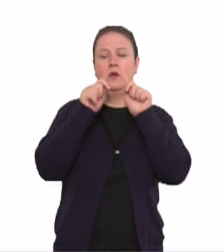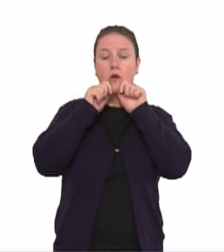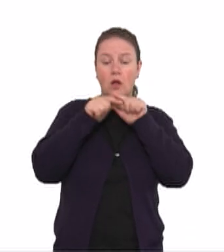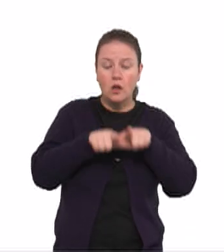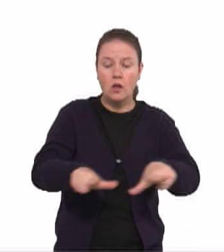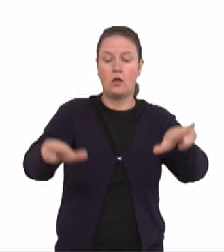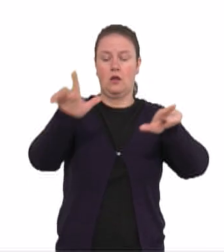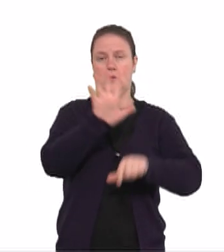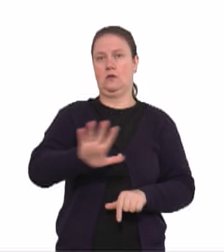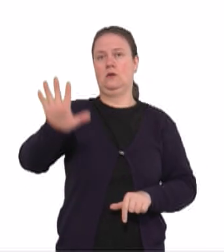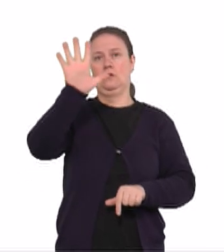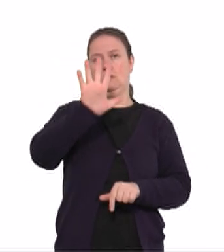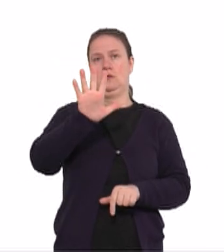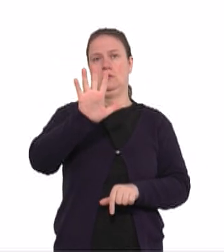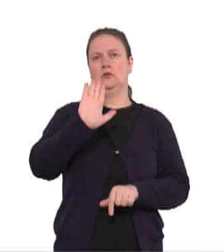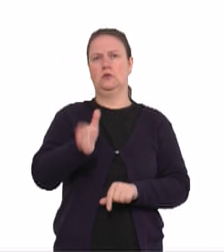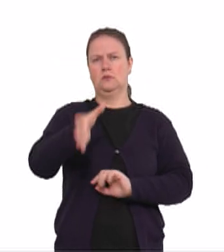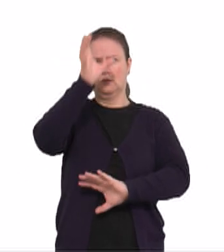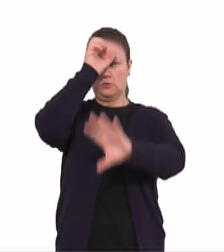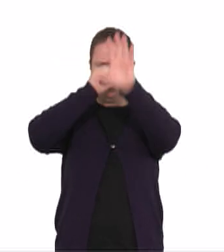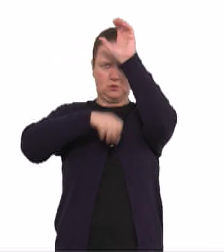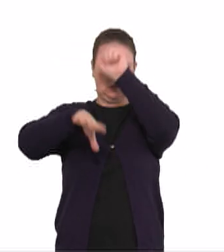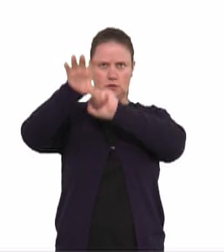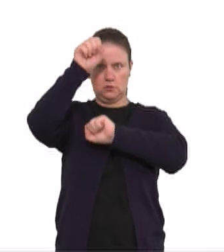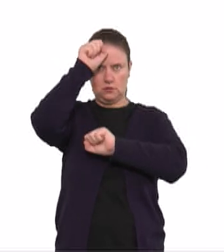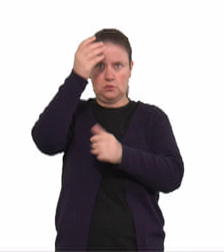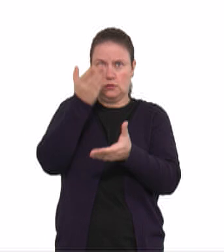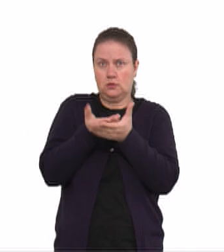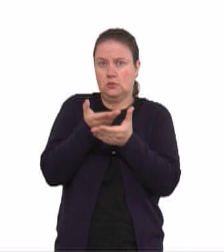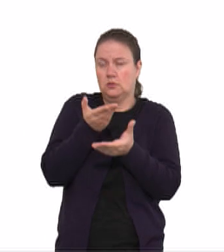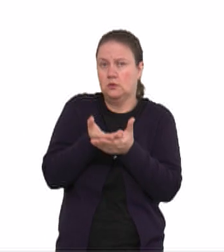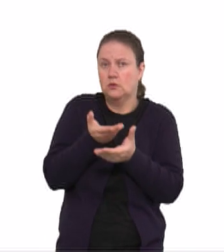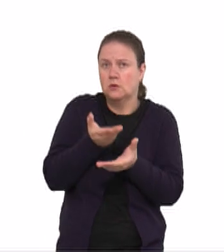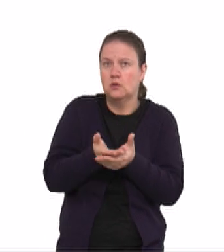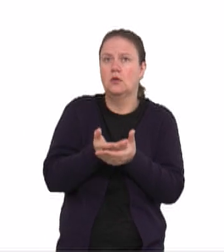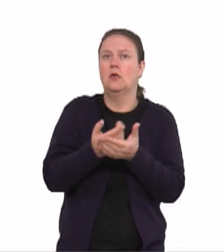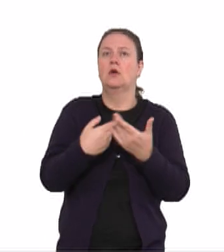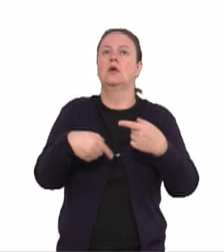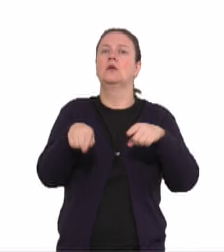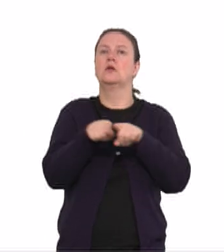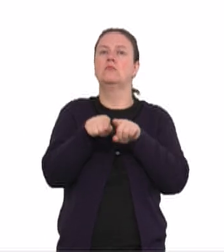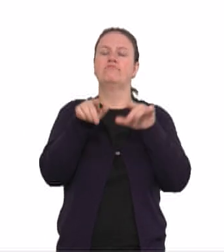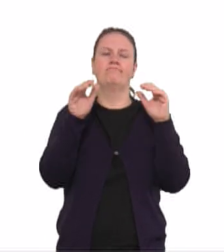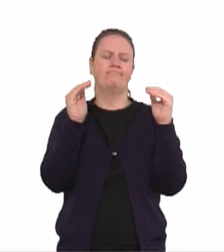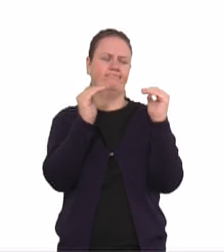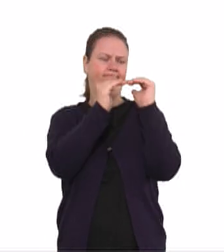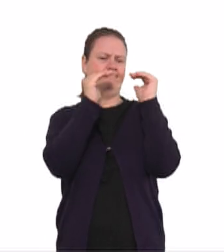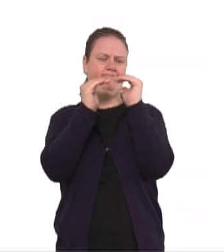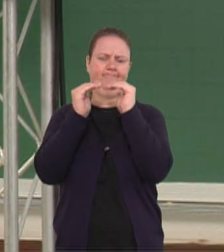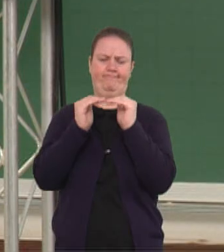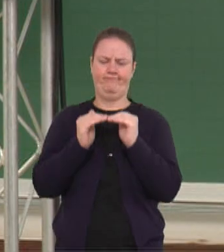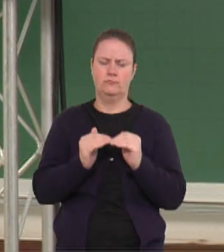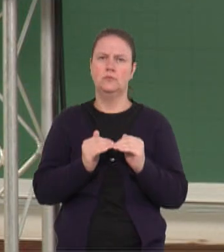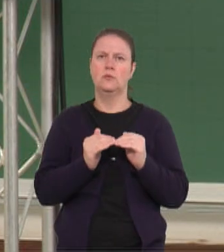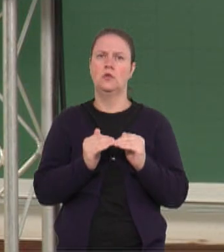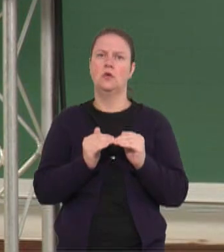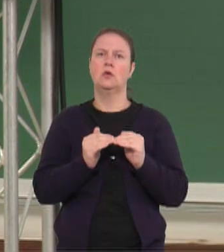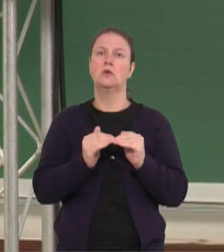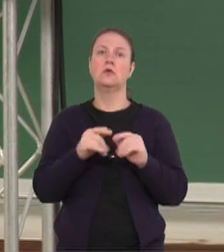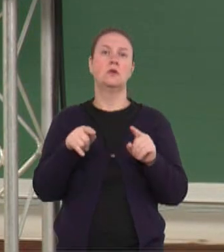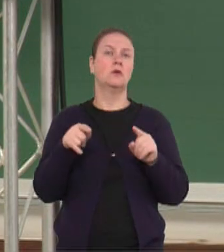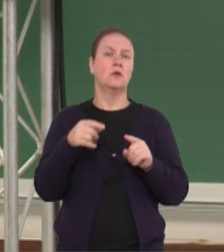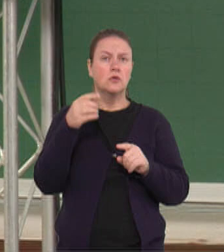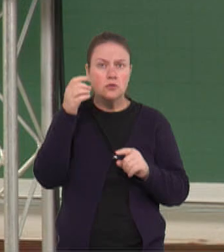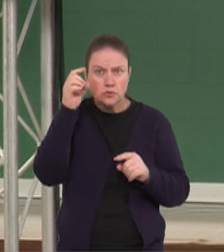longo das nossas aulas, além dos recursos de concordância. Ai, professora, concordância é uma coisa difícil. Não é não.